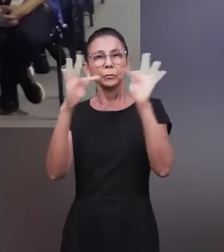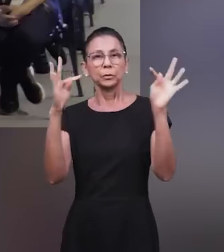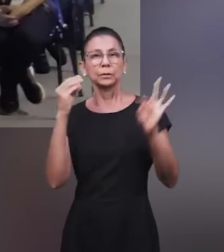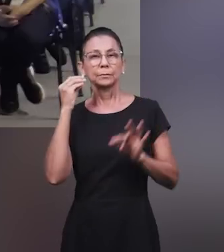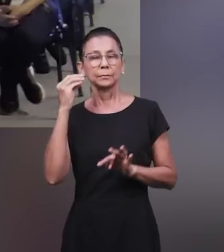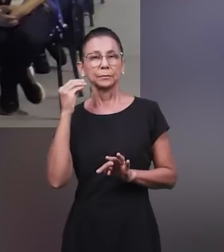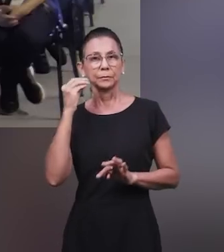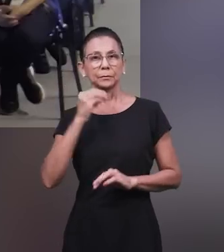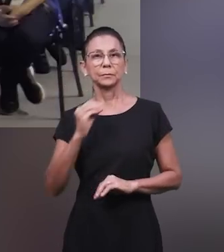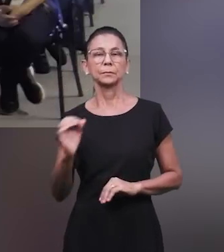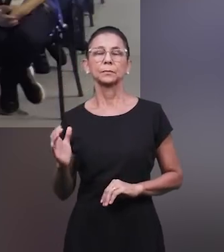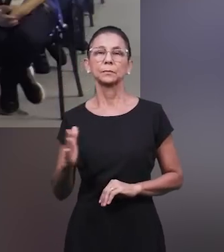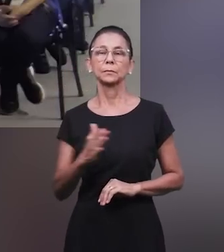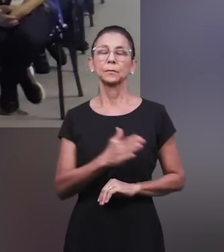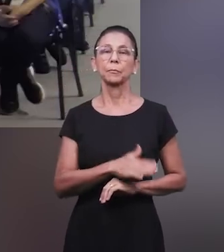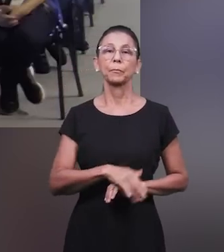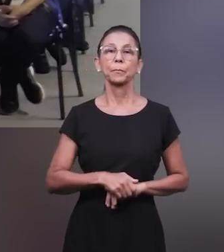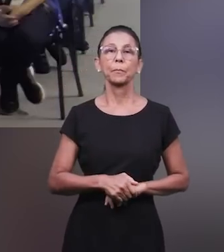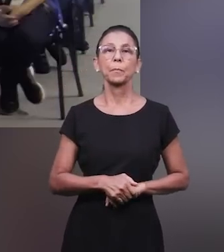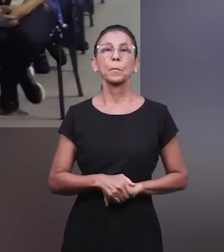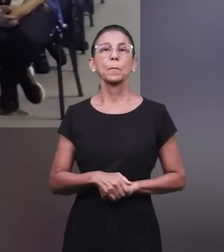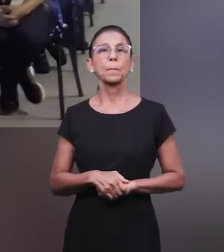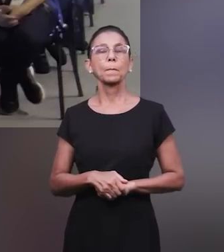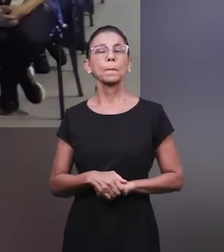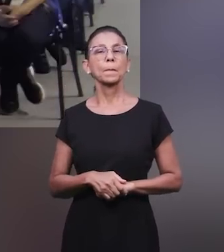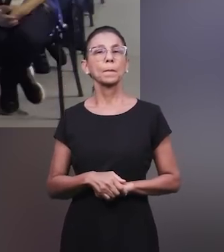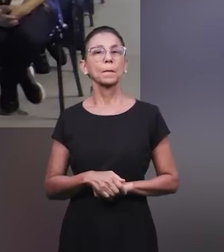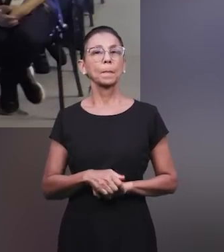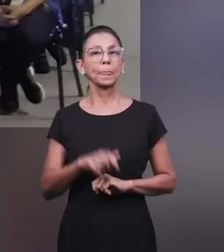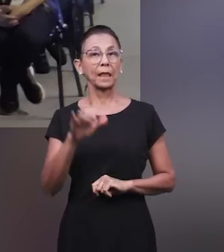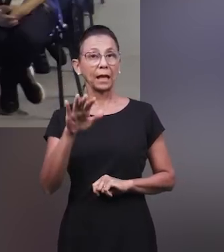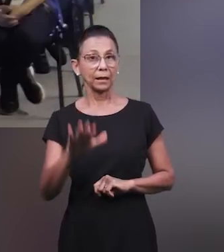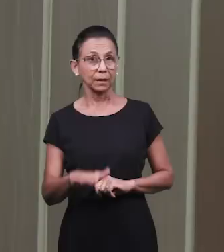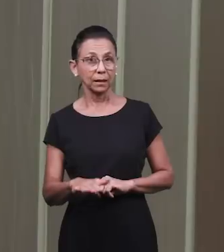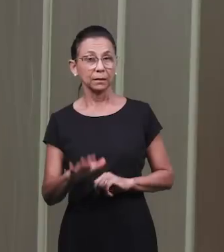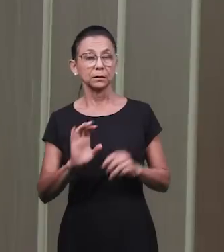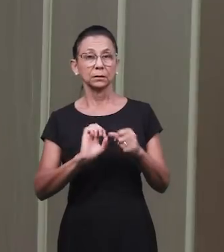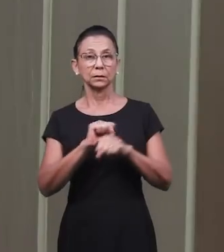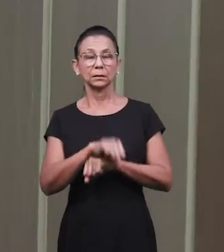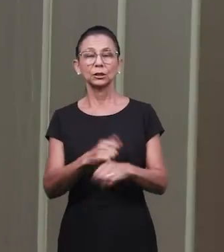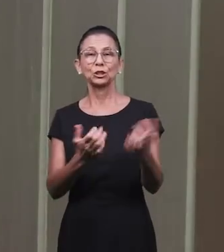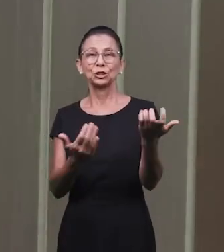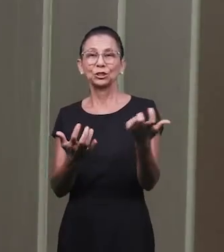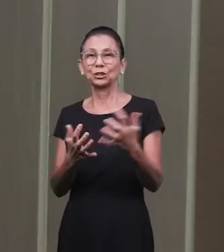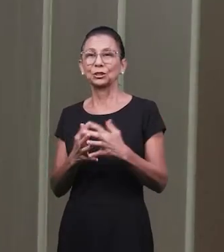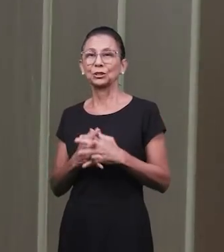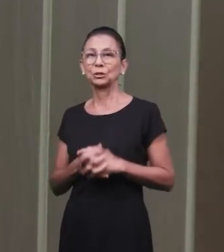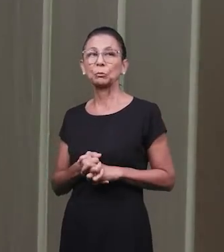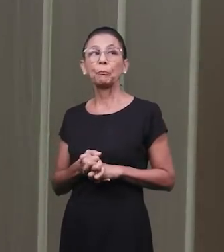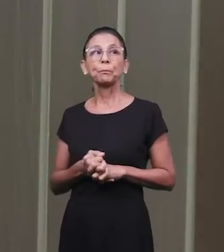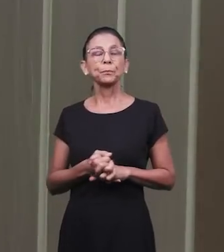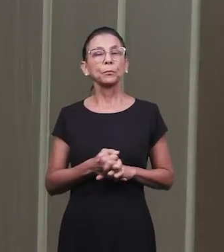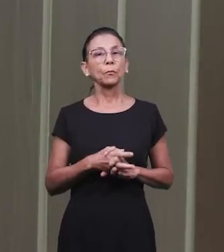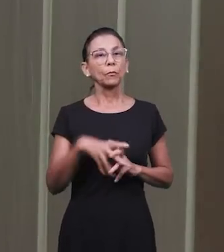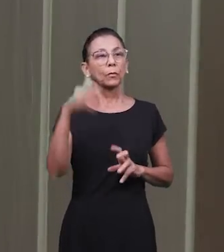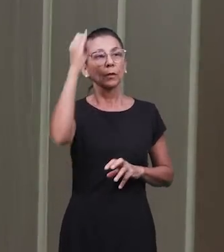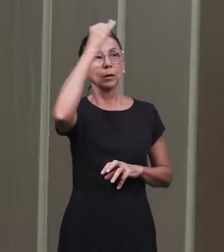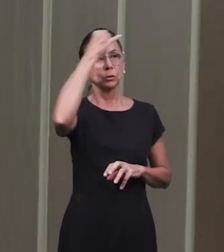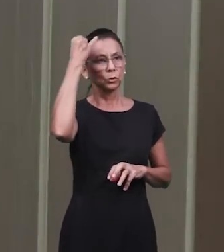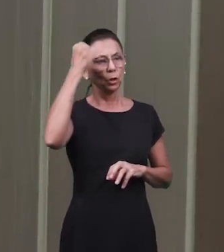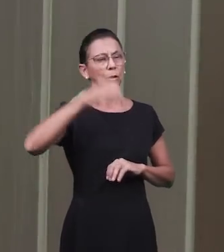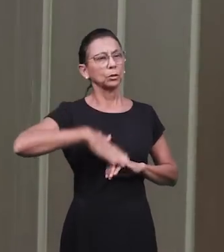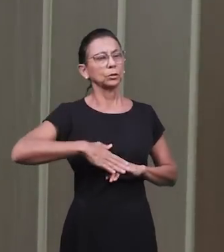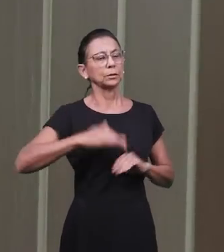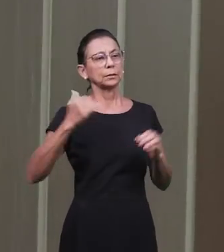última parte da tarde deste abençoado seminário com os jovens. Jorge, aqui na cidade de Curitiba,